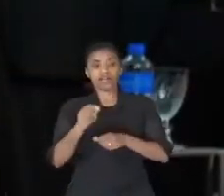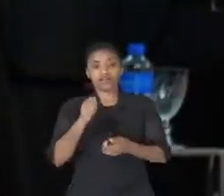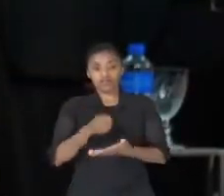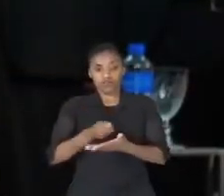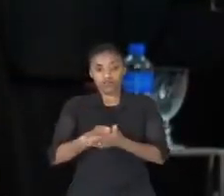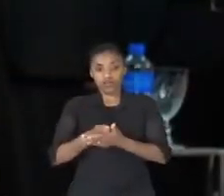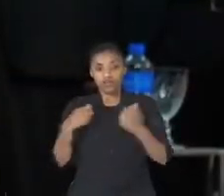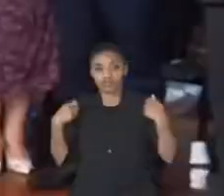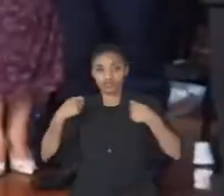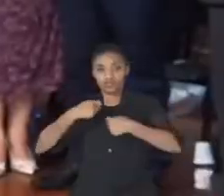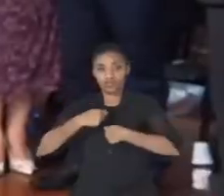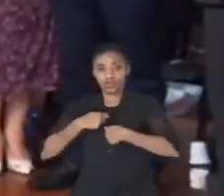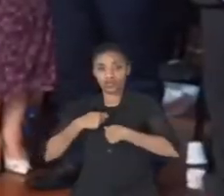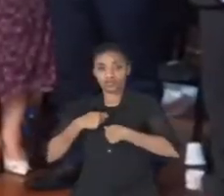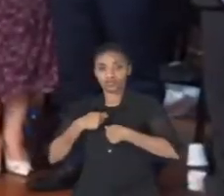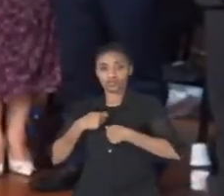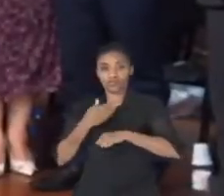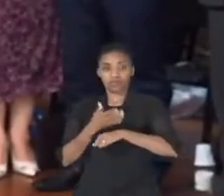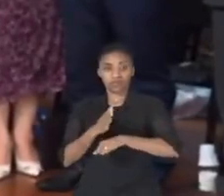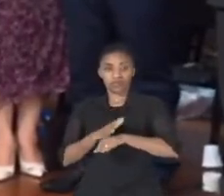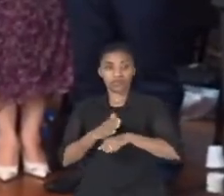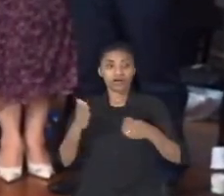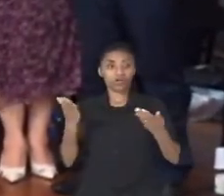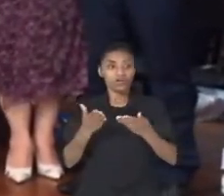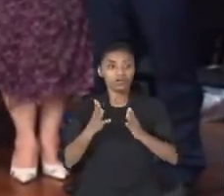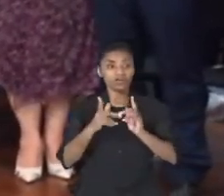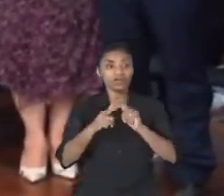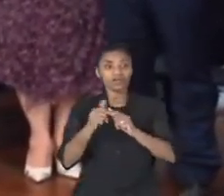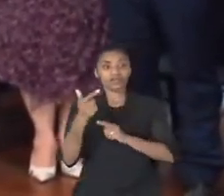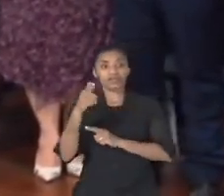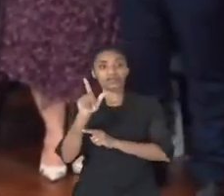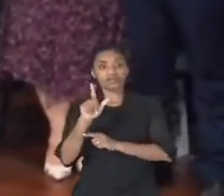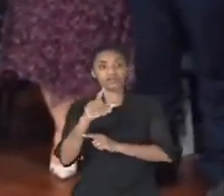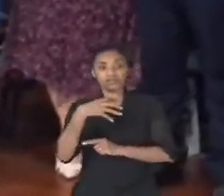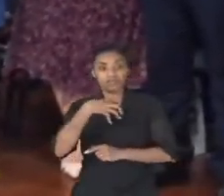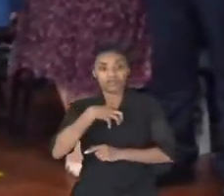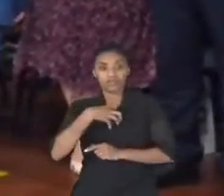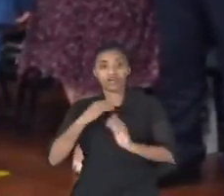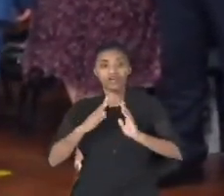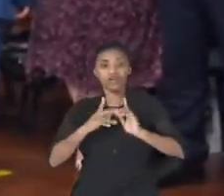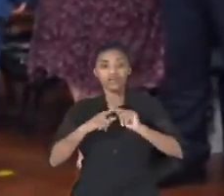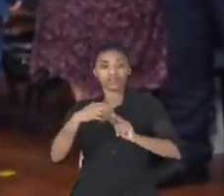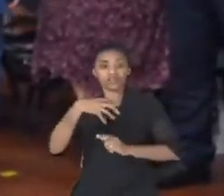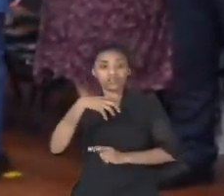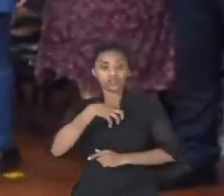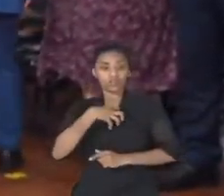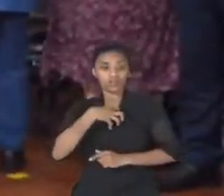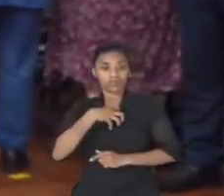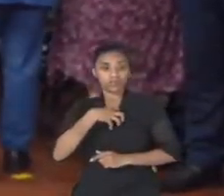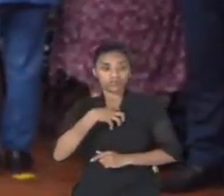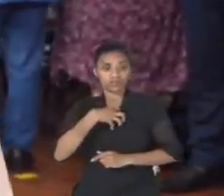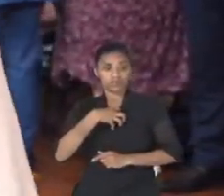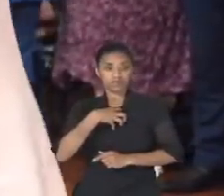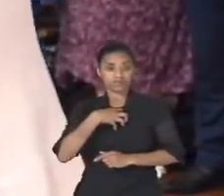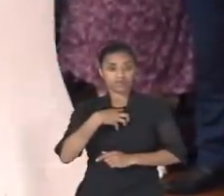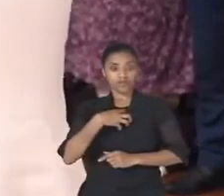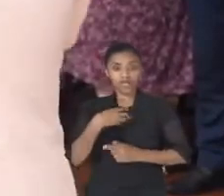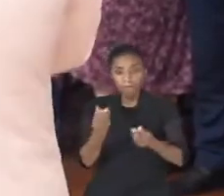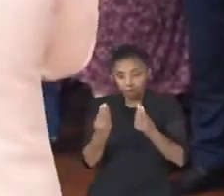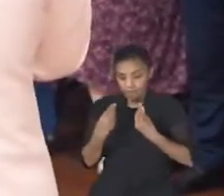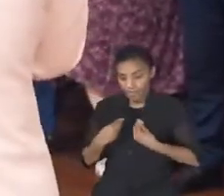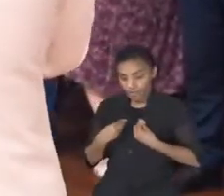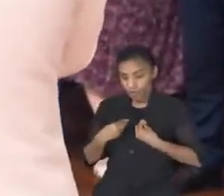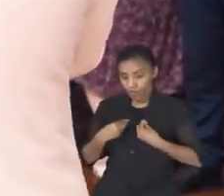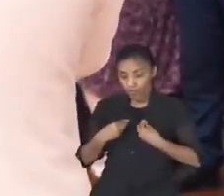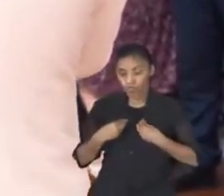obrigado a usar o terno. Dessa vez, foi uma igreja da Bahia. Jonathan Oliveira, os baianos me deram esse